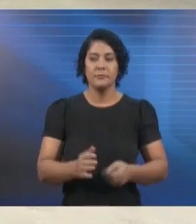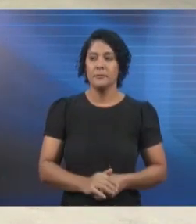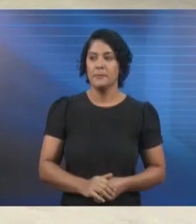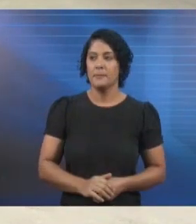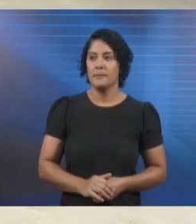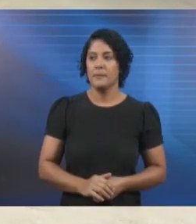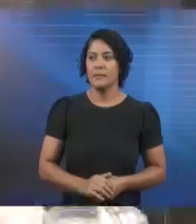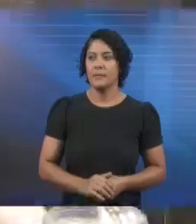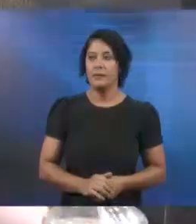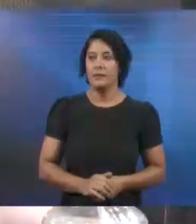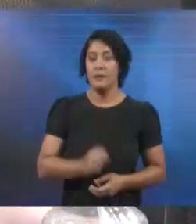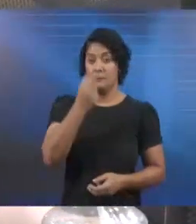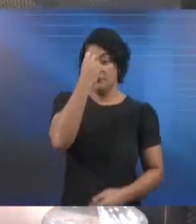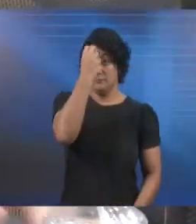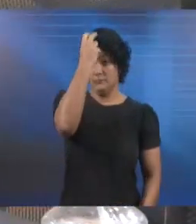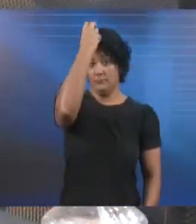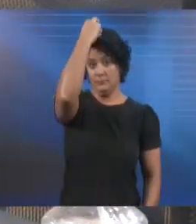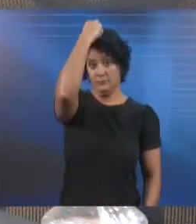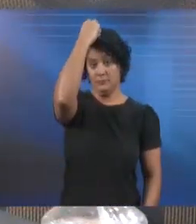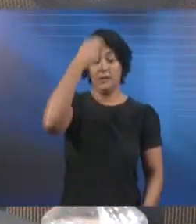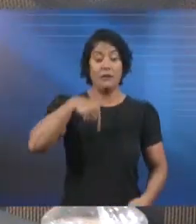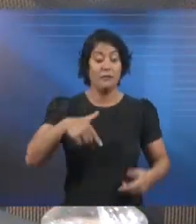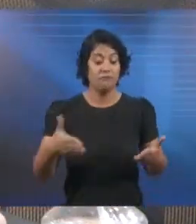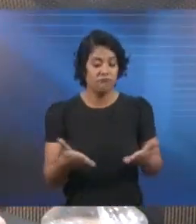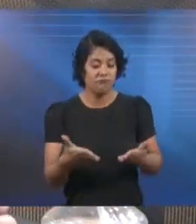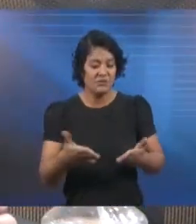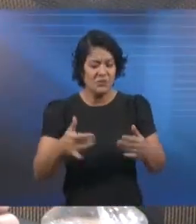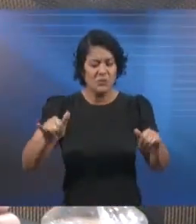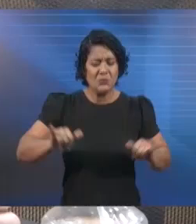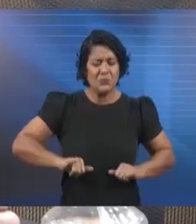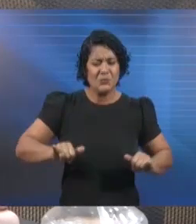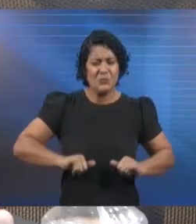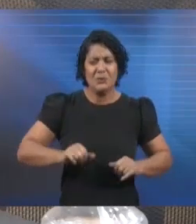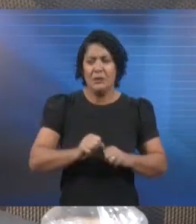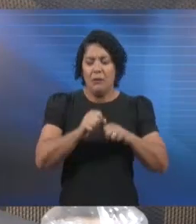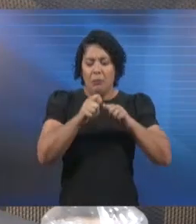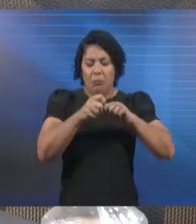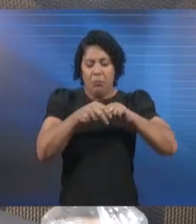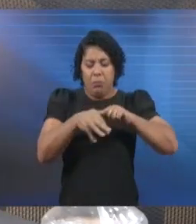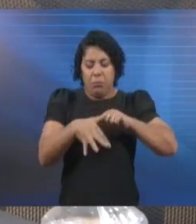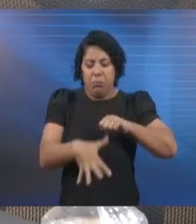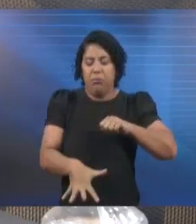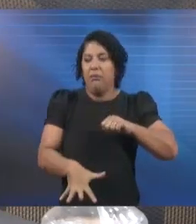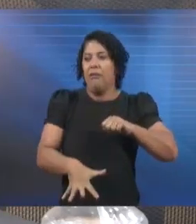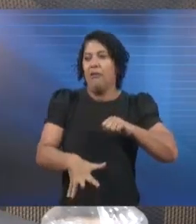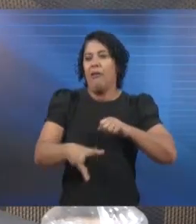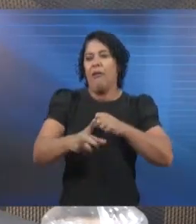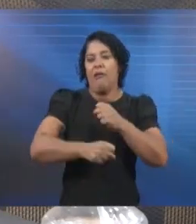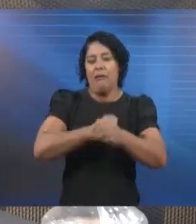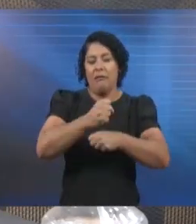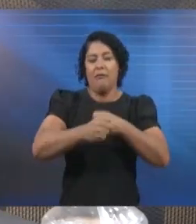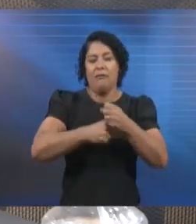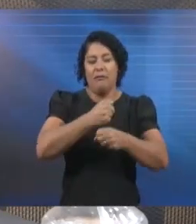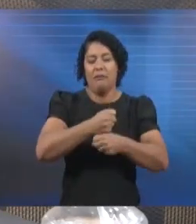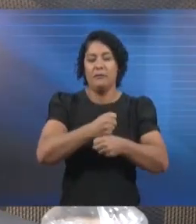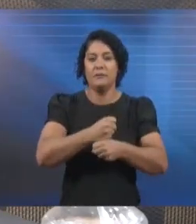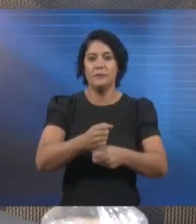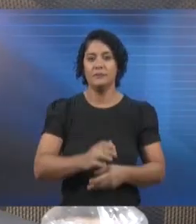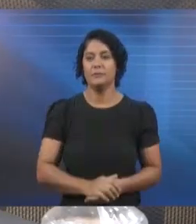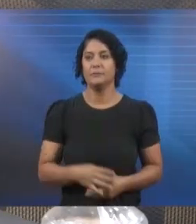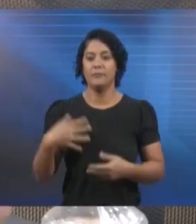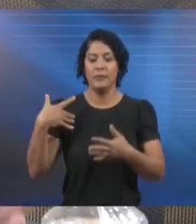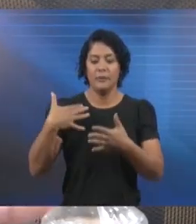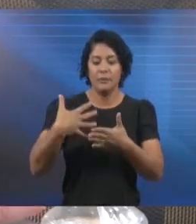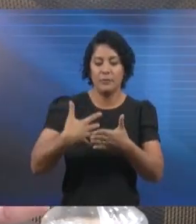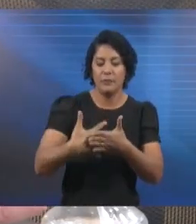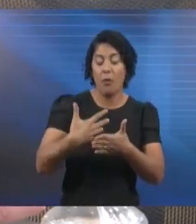do Morro do Careca que vem sofrendo um processo erosivo já há anos se